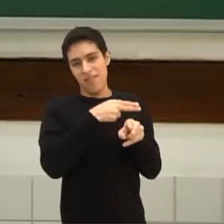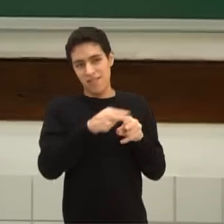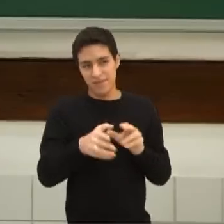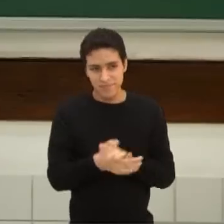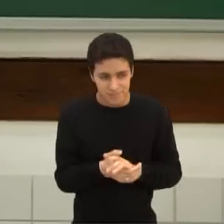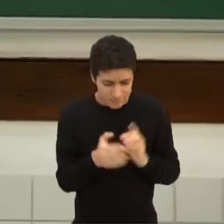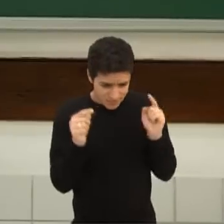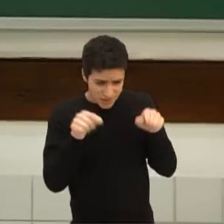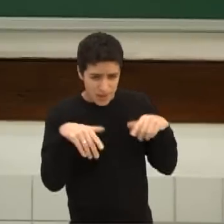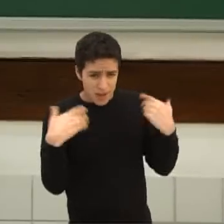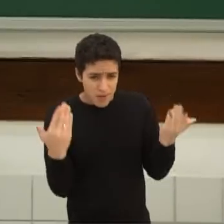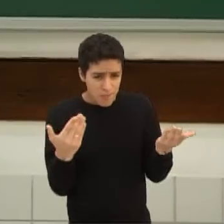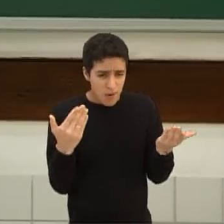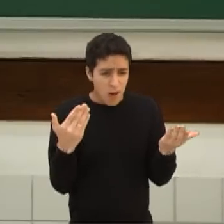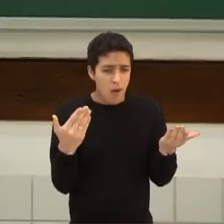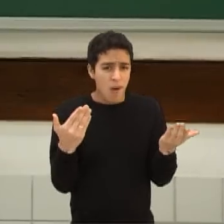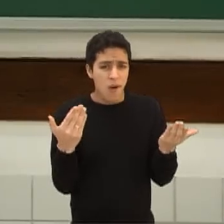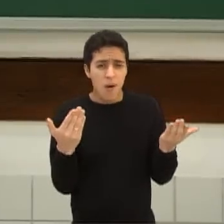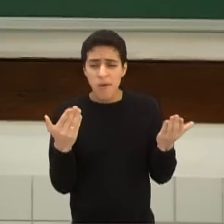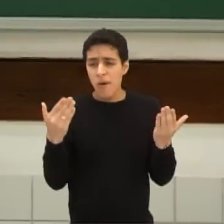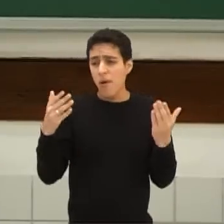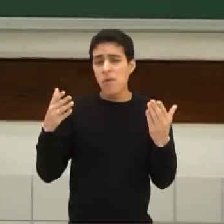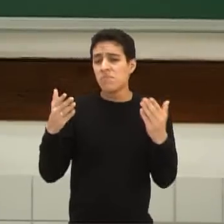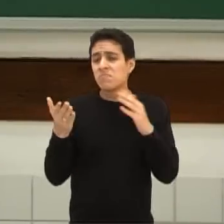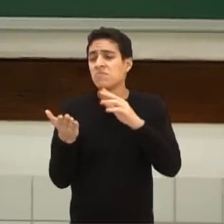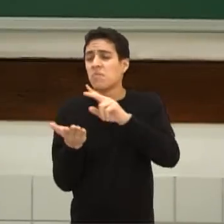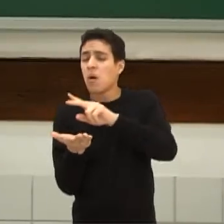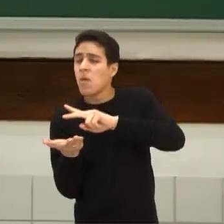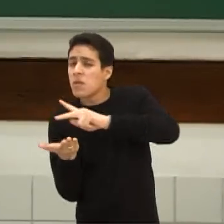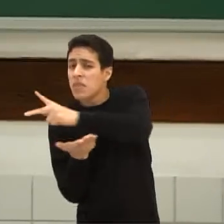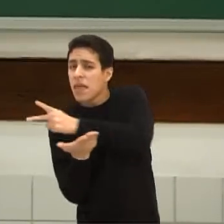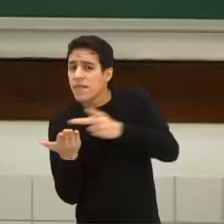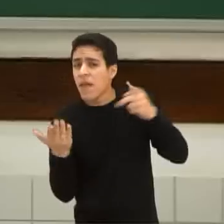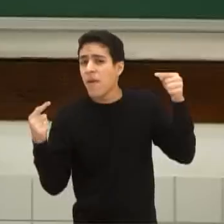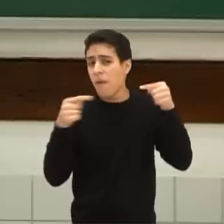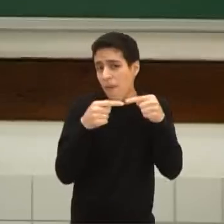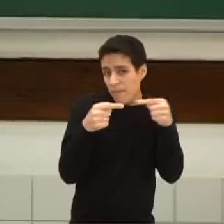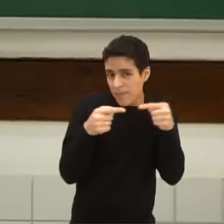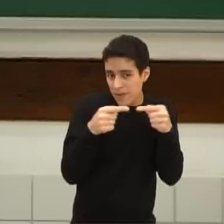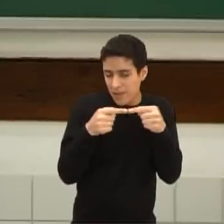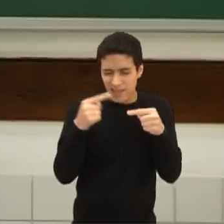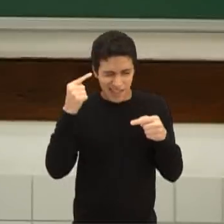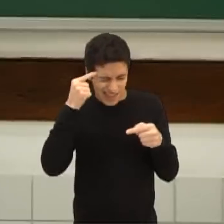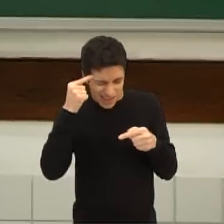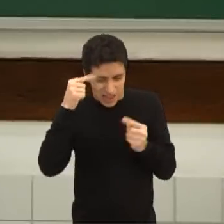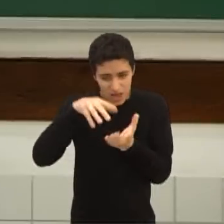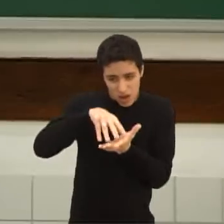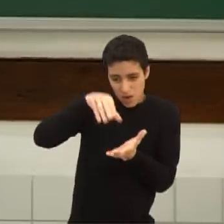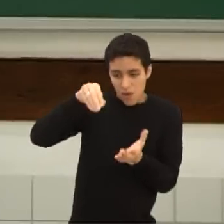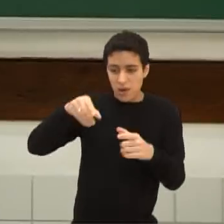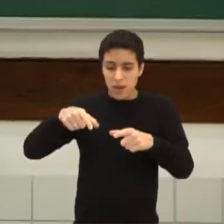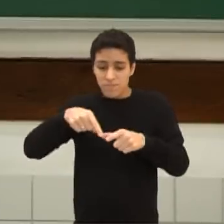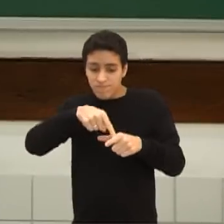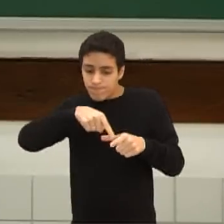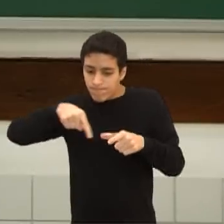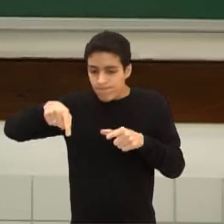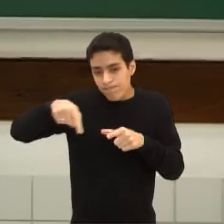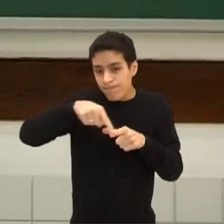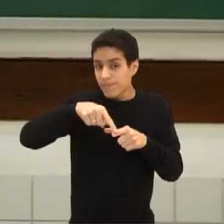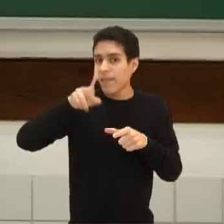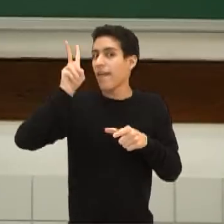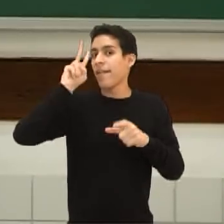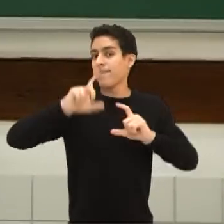vai ser a planificação deste cone? Cone arredondado às bordas. Cuidado,